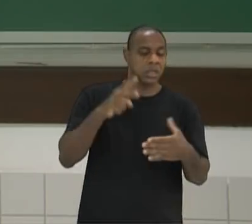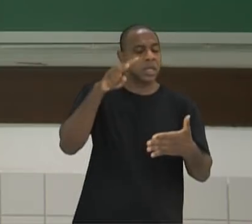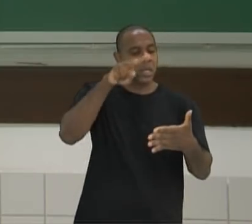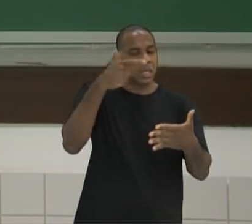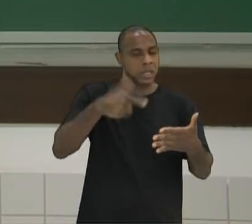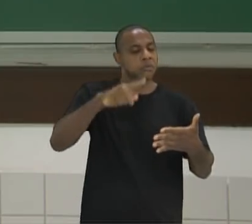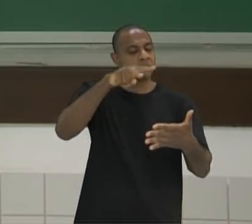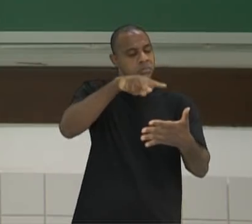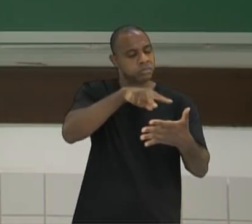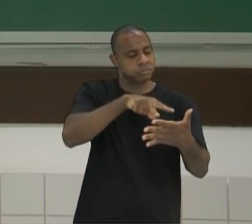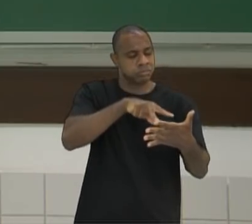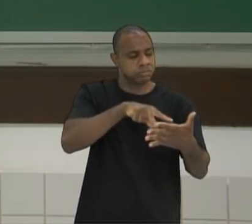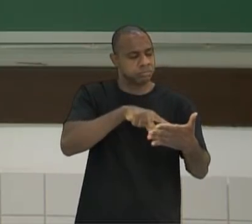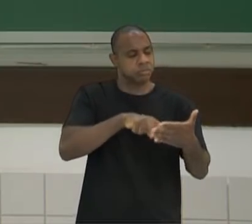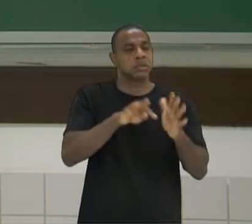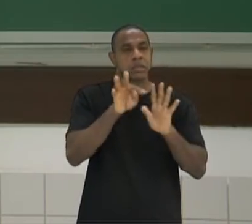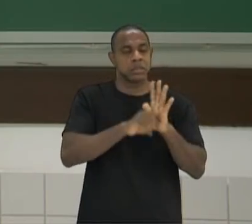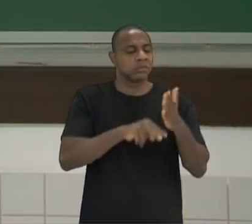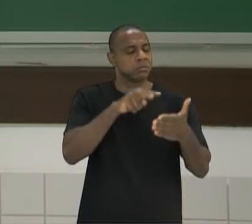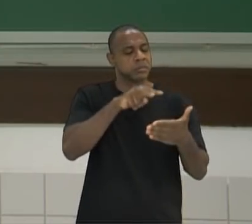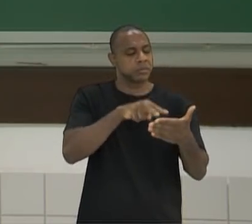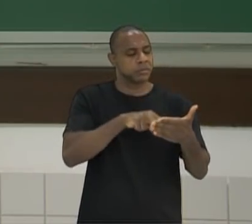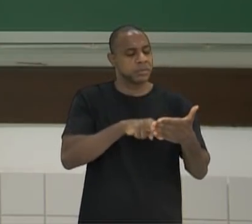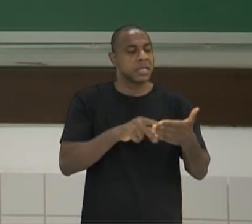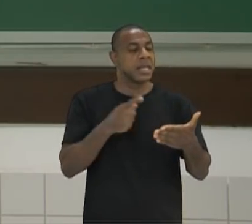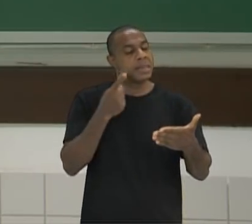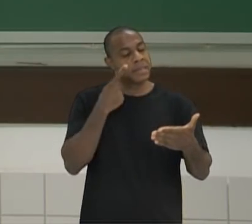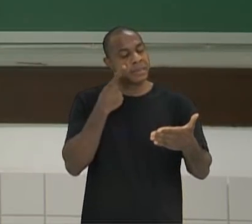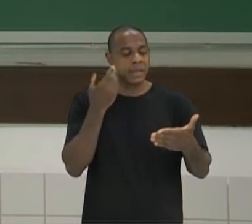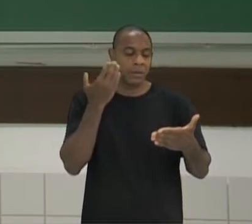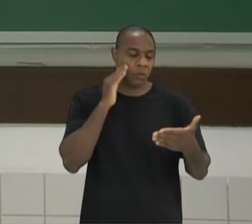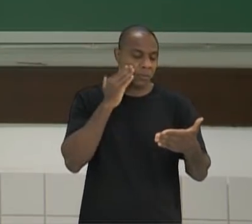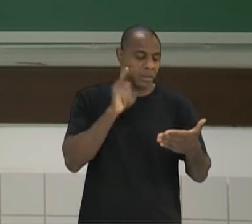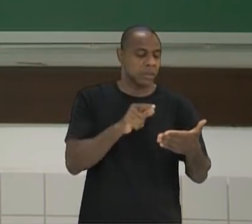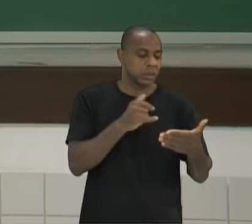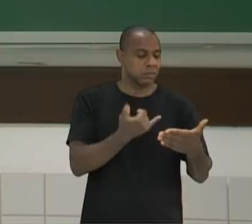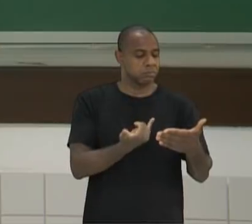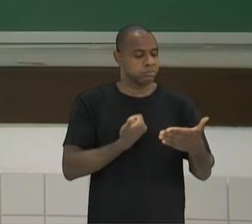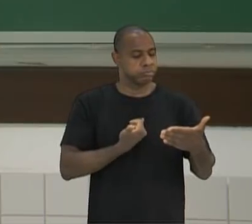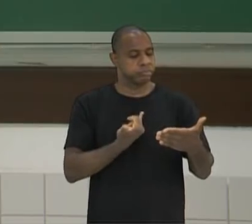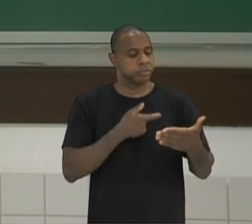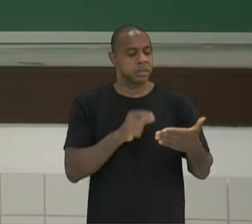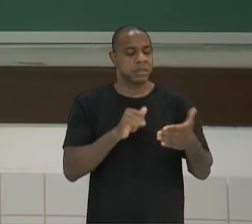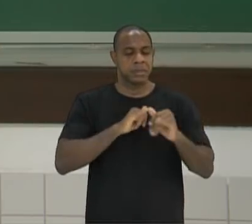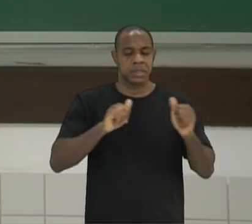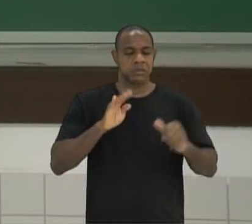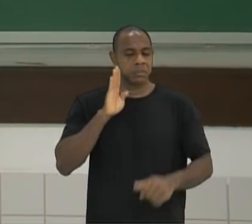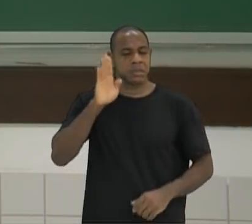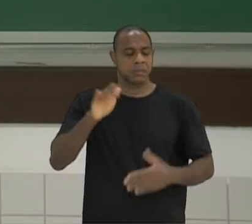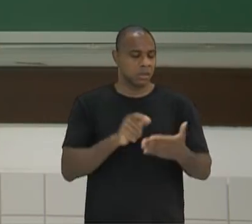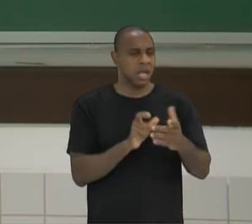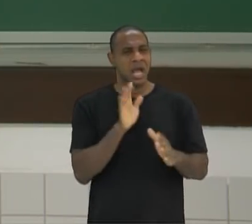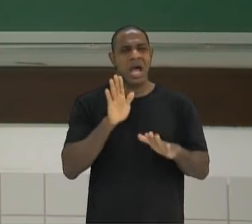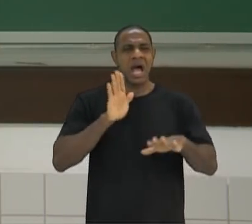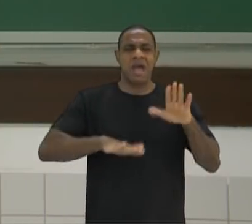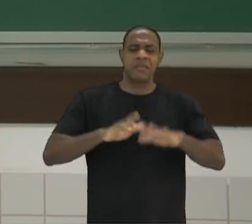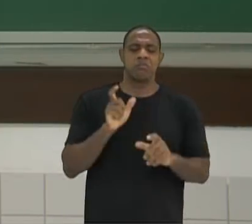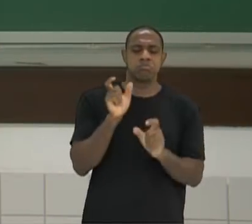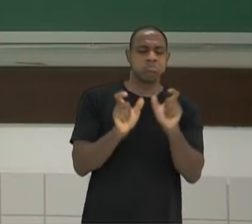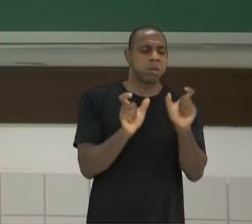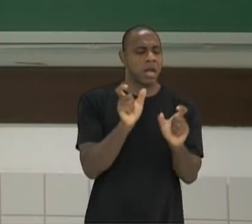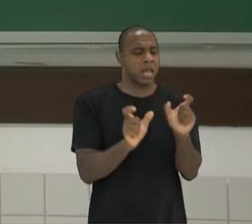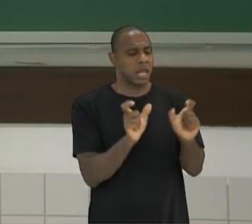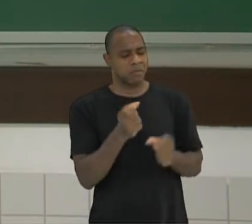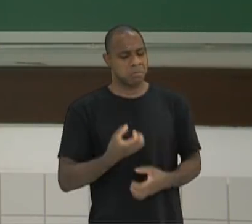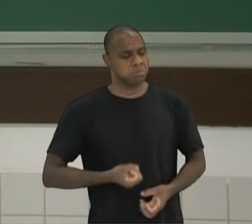leitura, reler o texto e tentar compreender a mensagem principal. Caso algumas palavras, algumas expressões